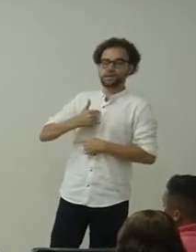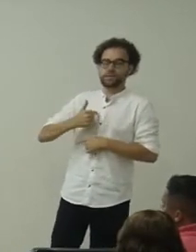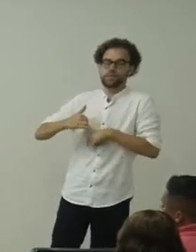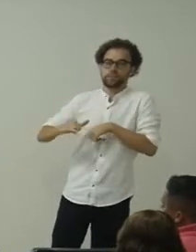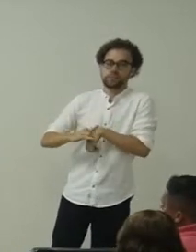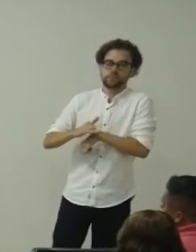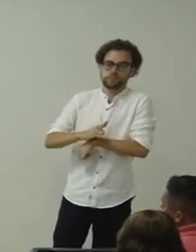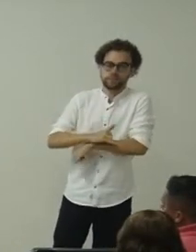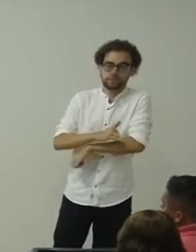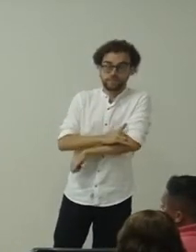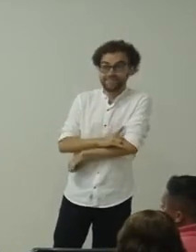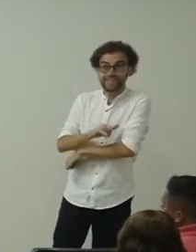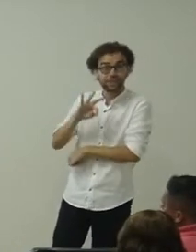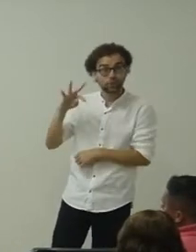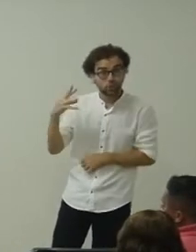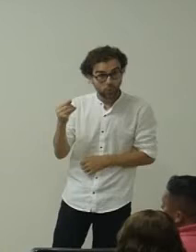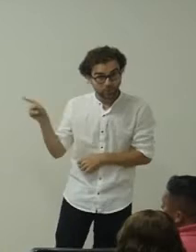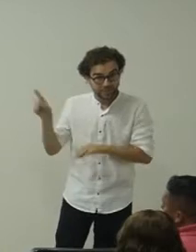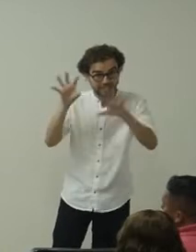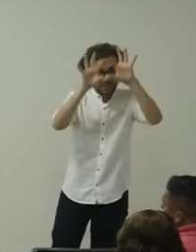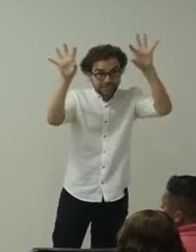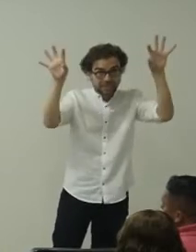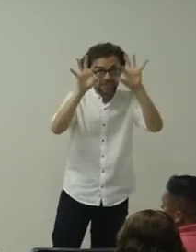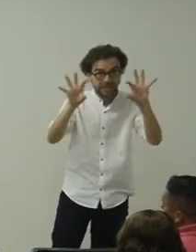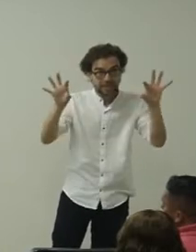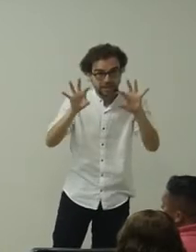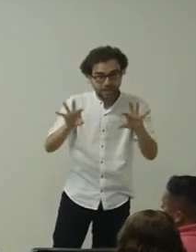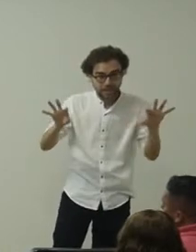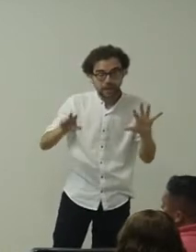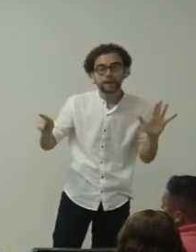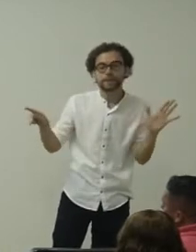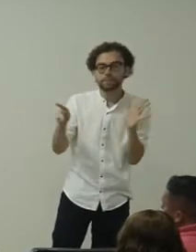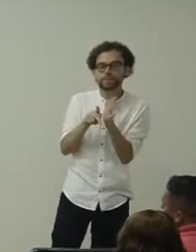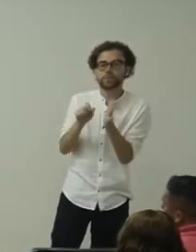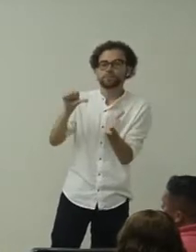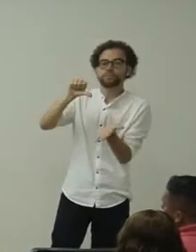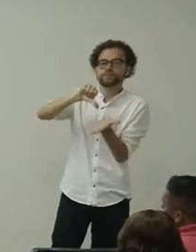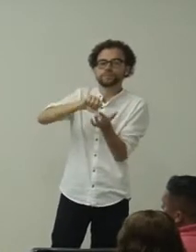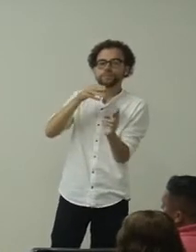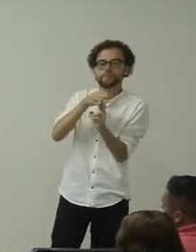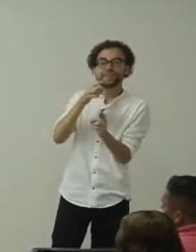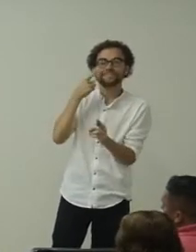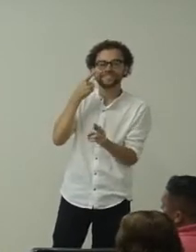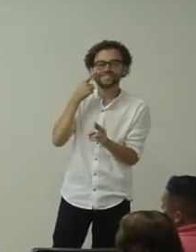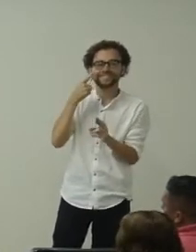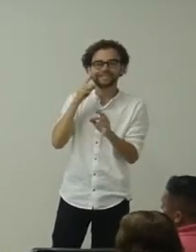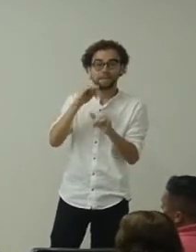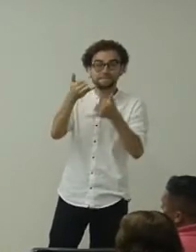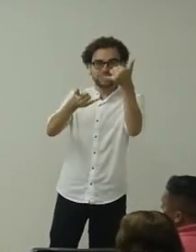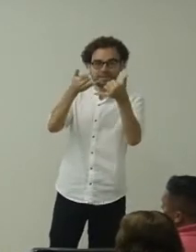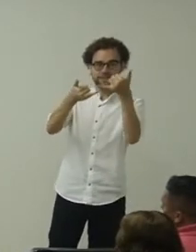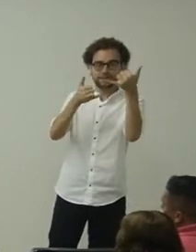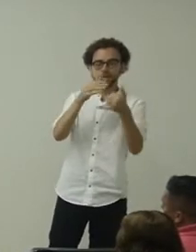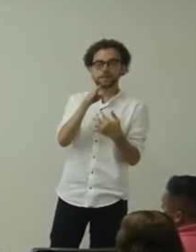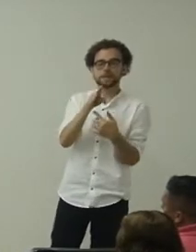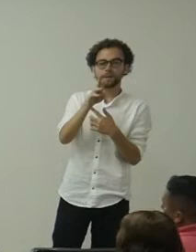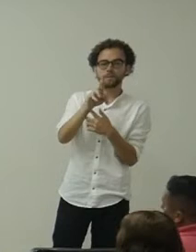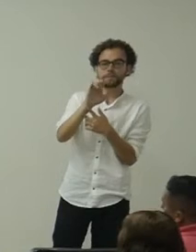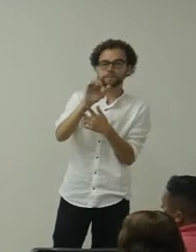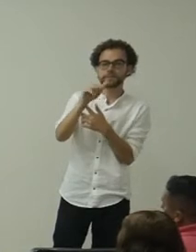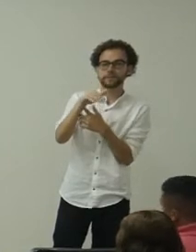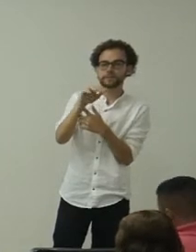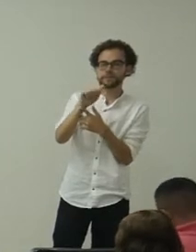nosso centro de referência. E aí, quando eu falei o destaque para brincadeira, eu estou querendo dizer que, assim, a gente